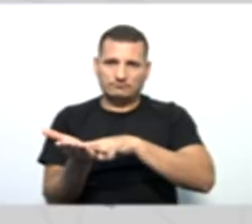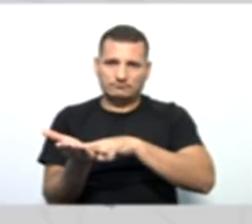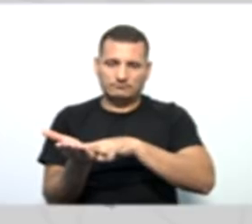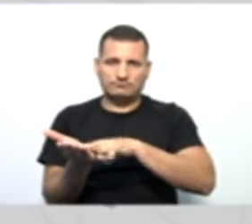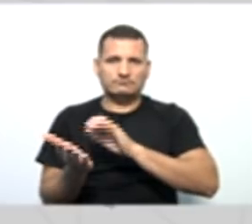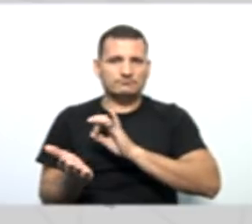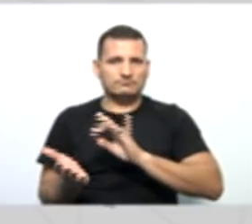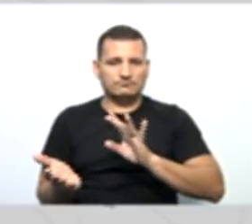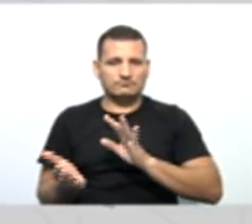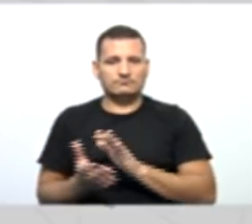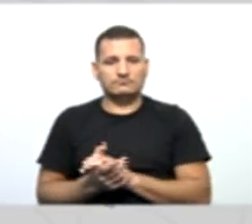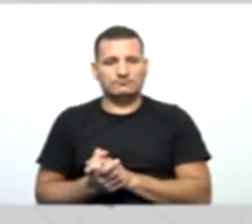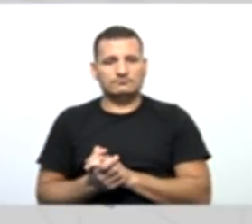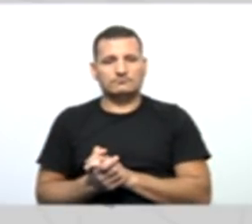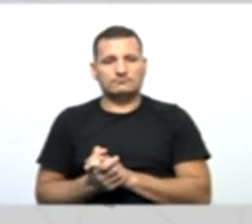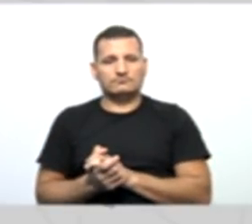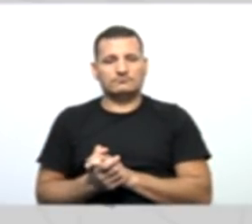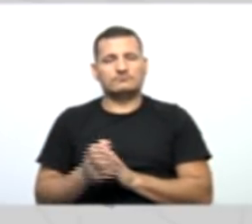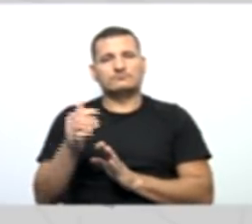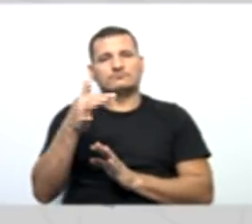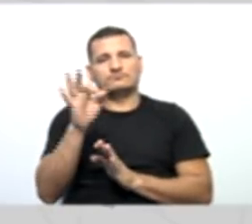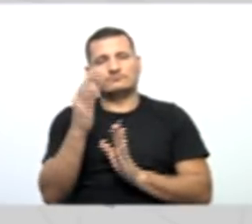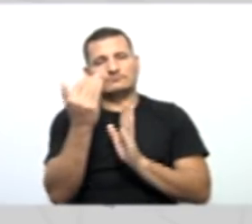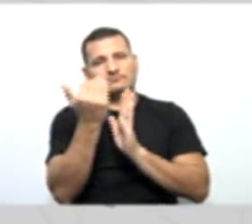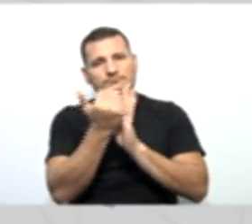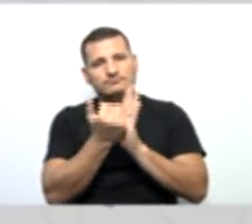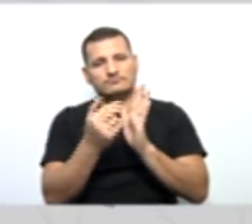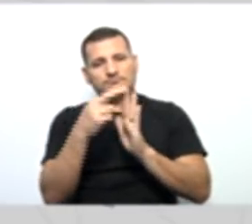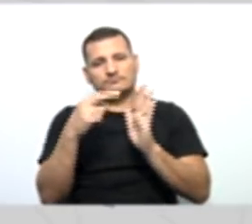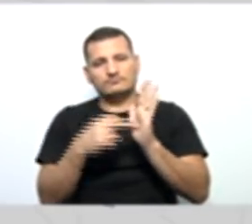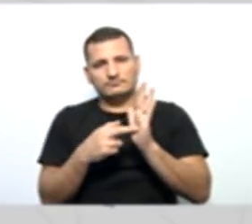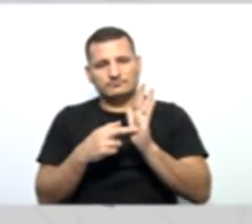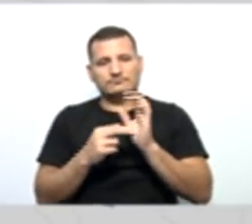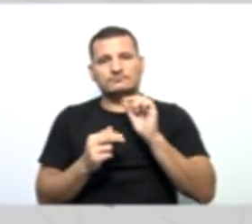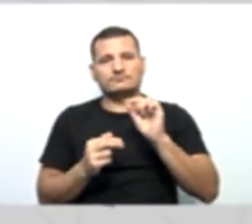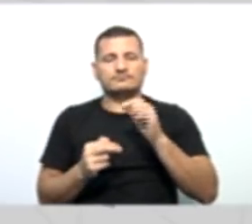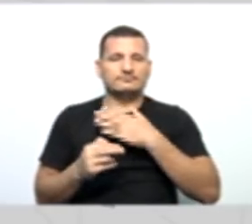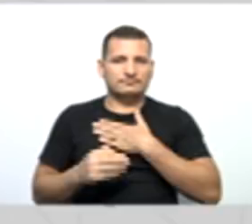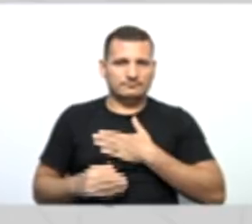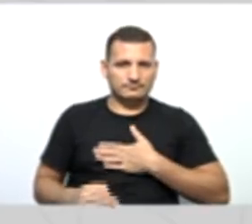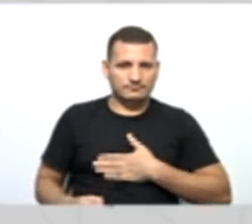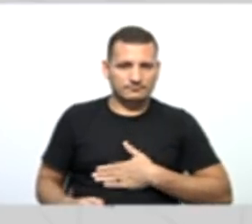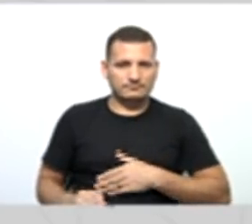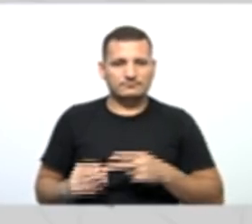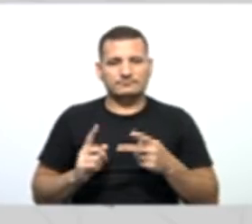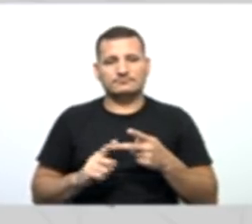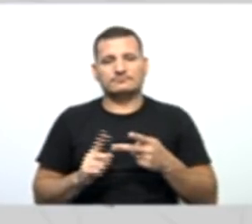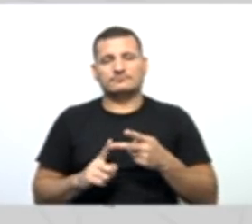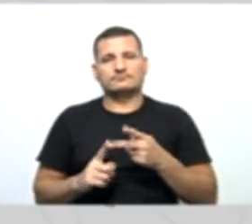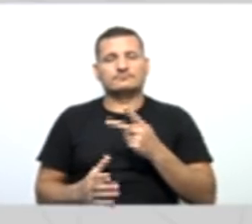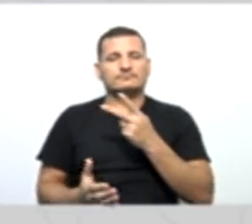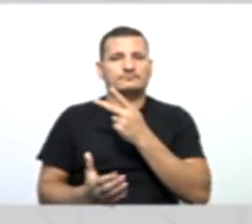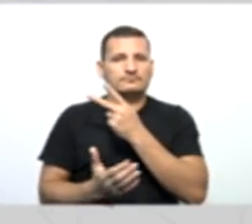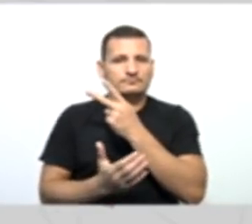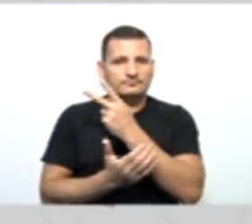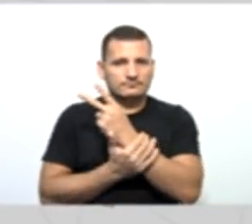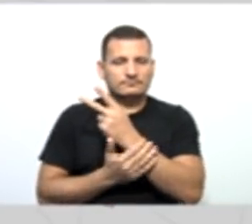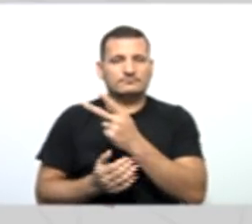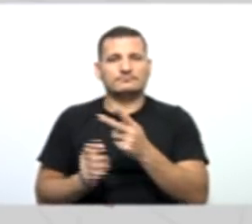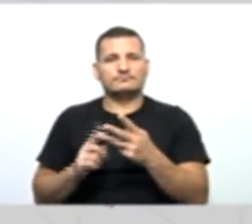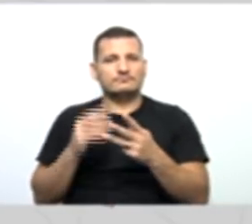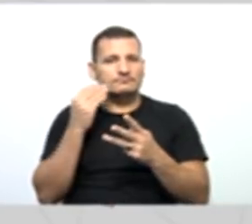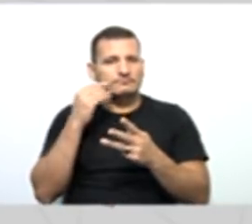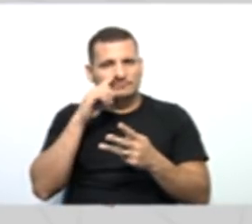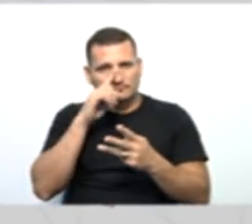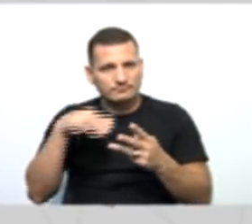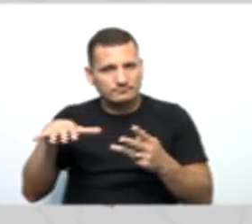ande. 10 mandamentos do socorrista, bem fácil aí, né? Manter a calma, como eu falei, ter ordem e segurança, verificar riscos no local,